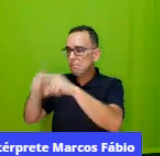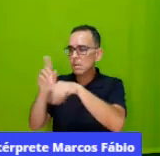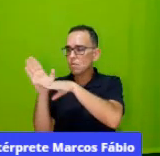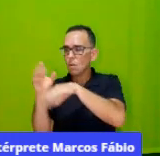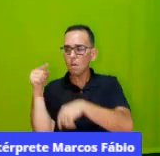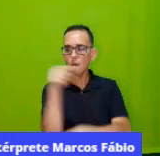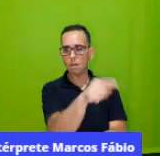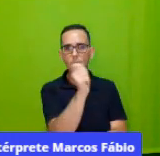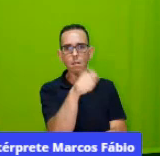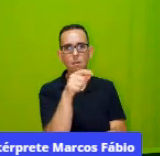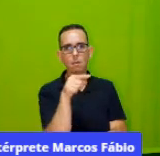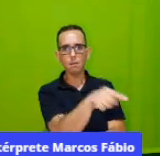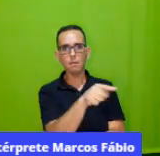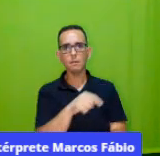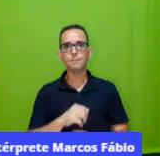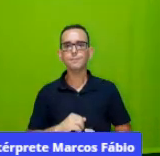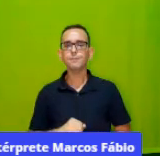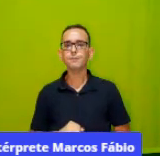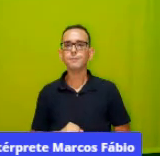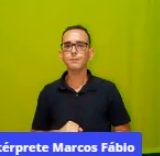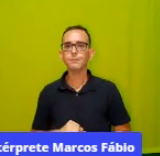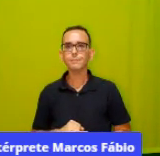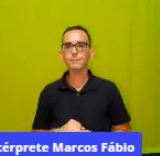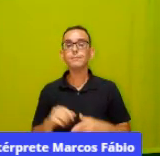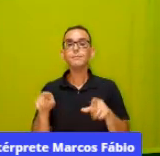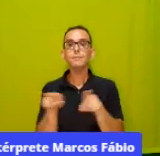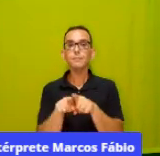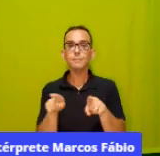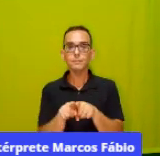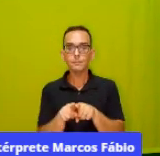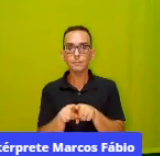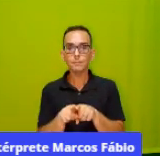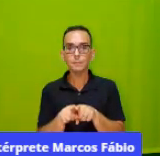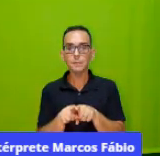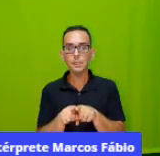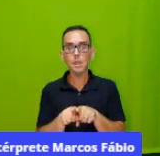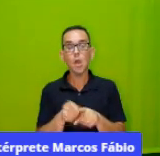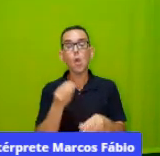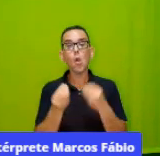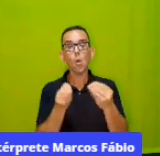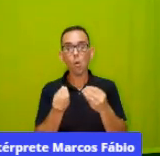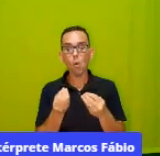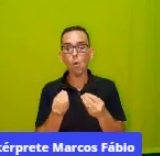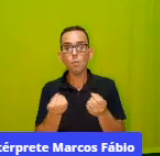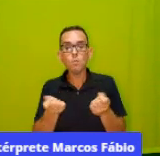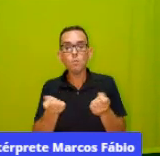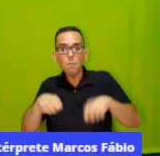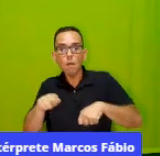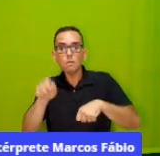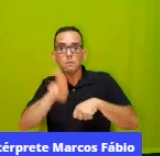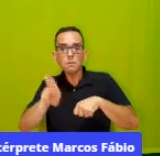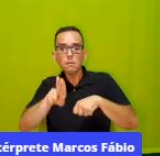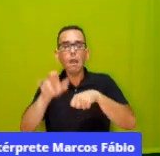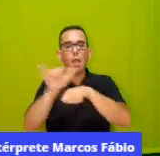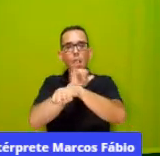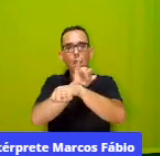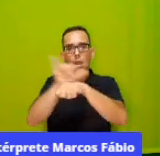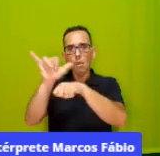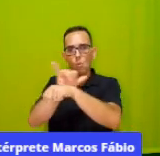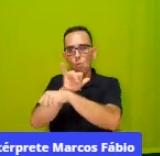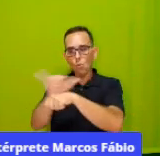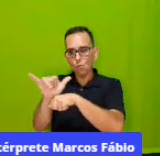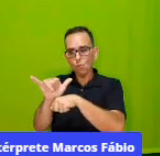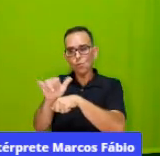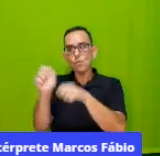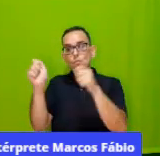forma, até que a gente encontre o recurso que vai realmente atender ele, né? Sim. E também, como